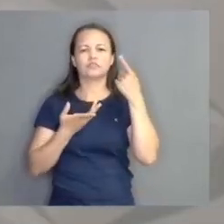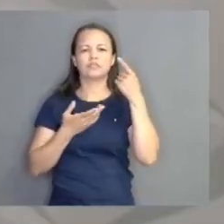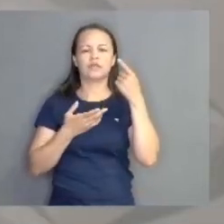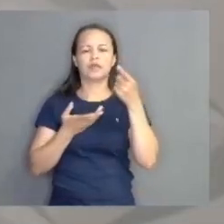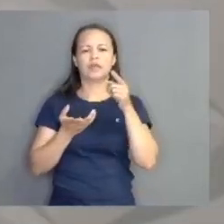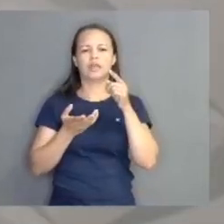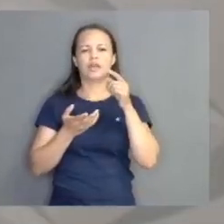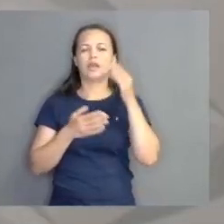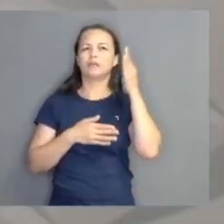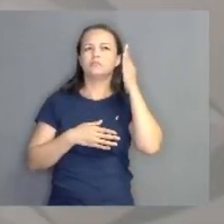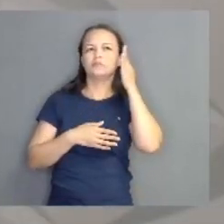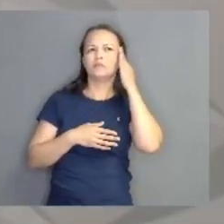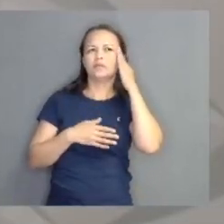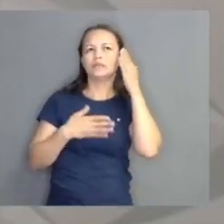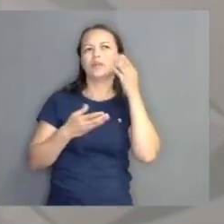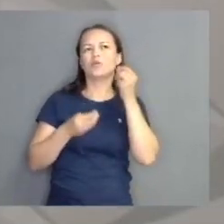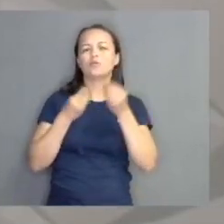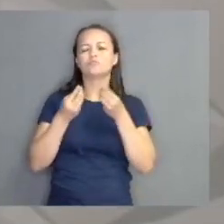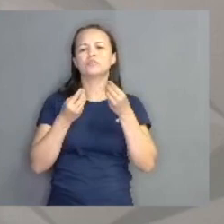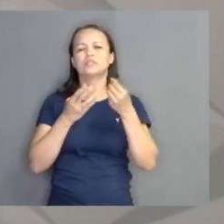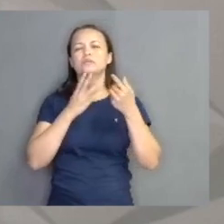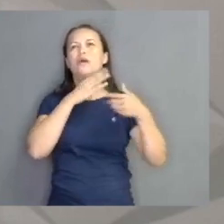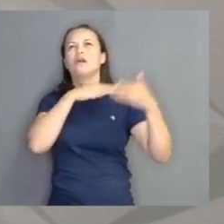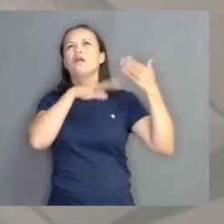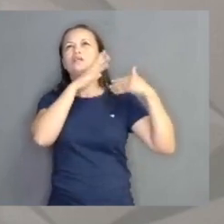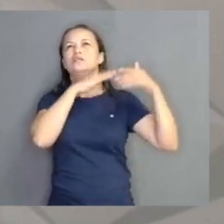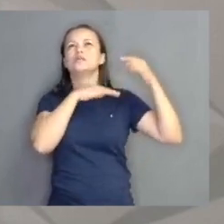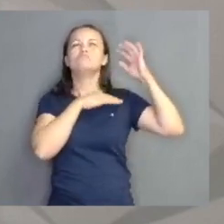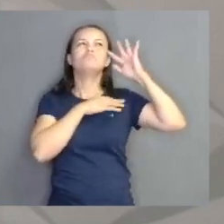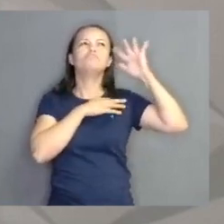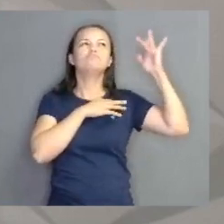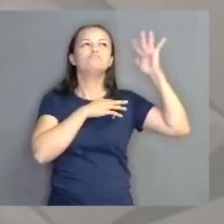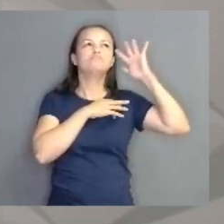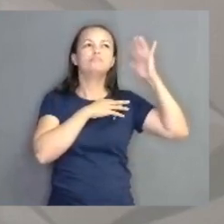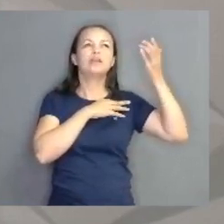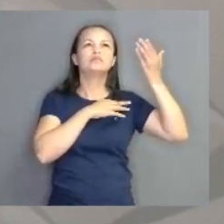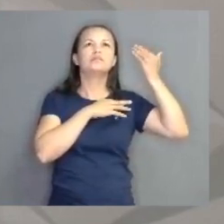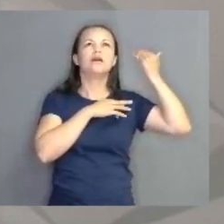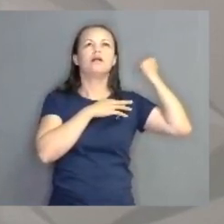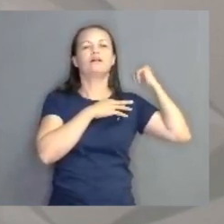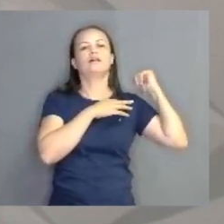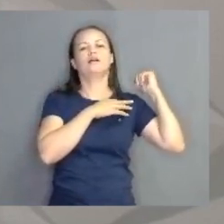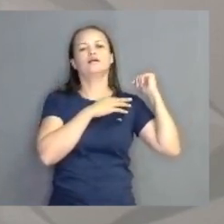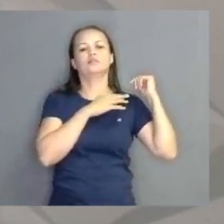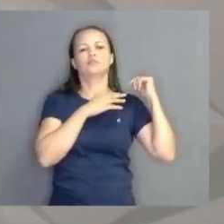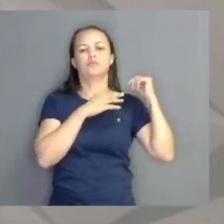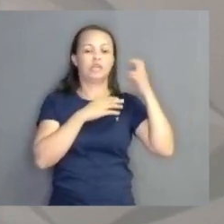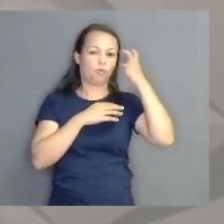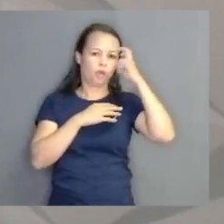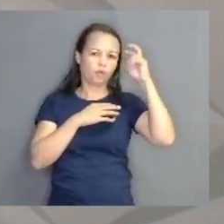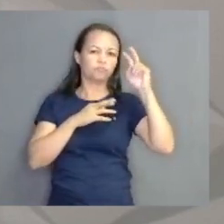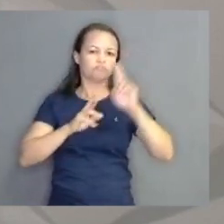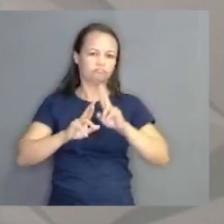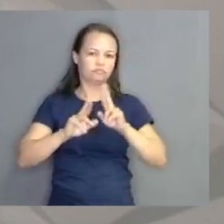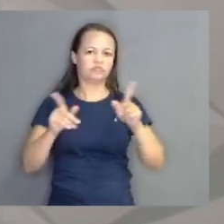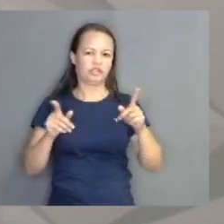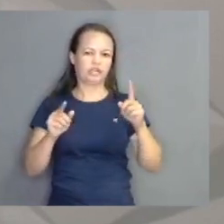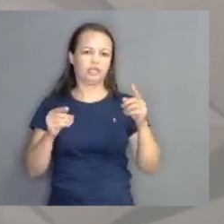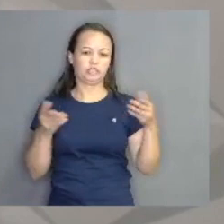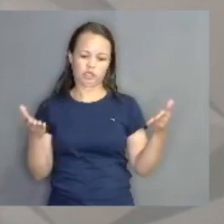aliás, como se você estivesse naquela época, né, numa cultura totalmente diferente da